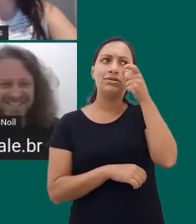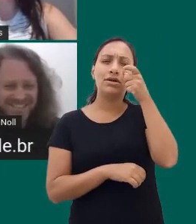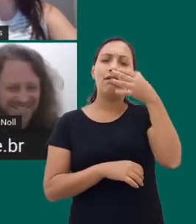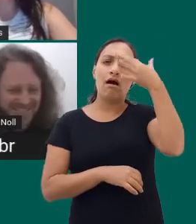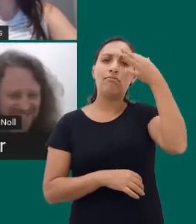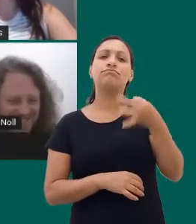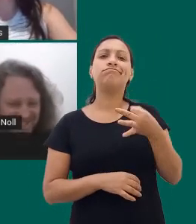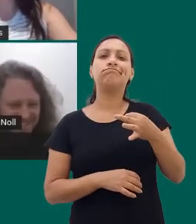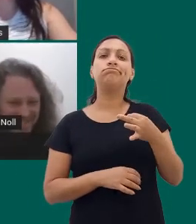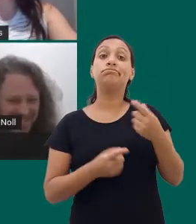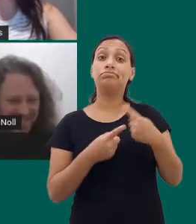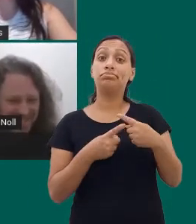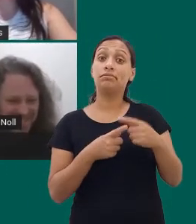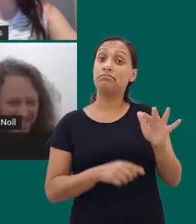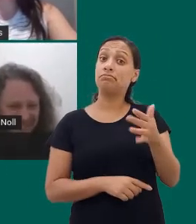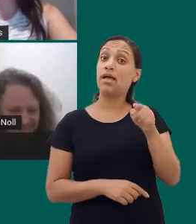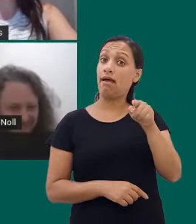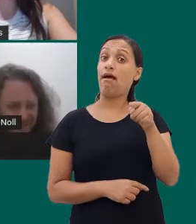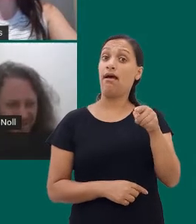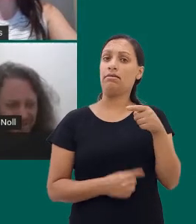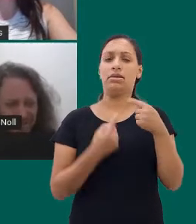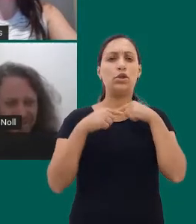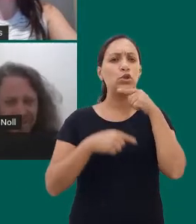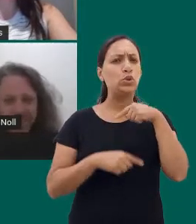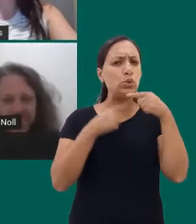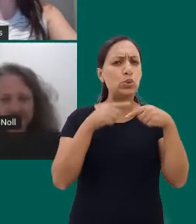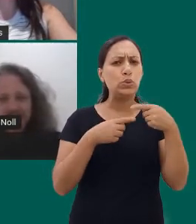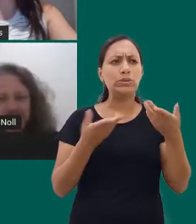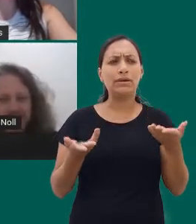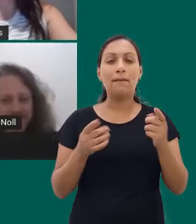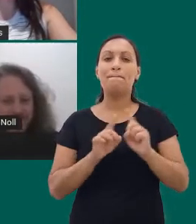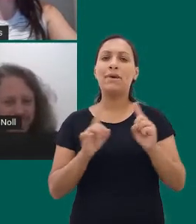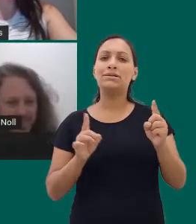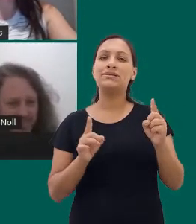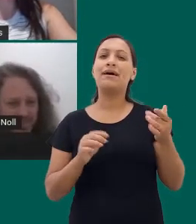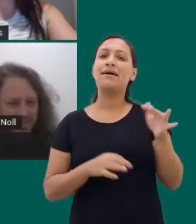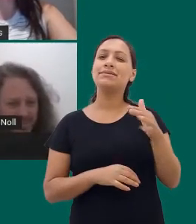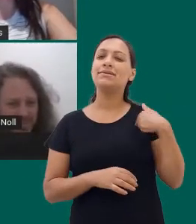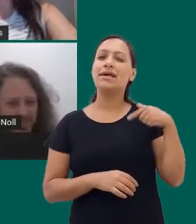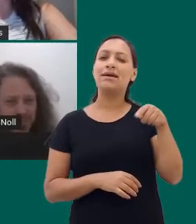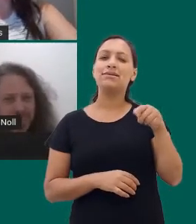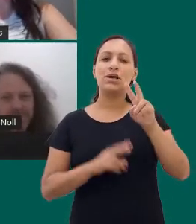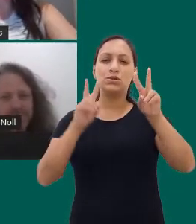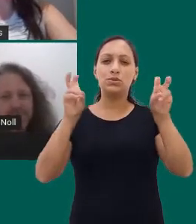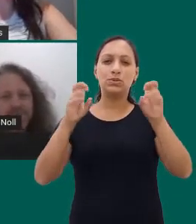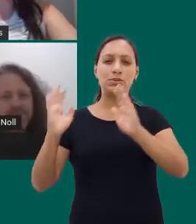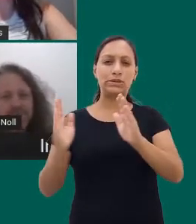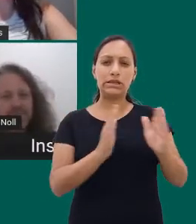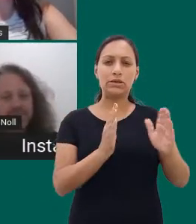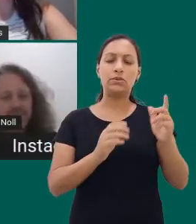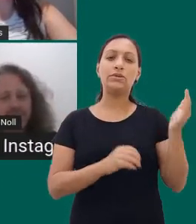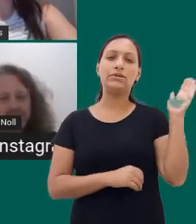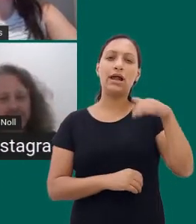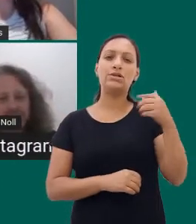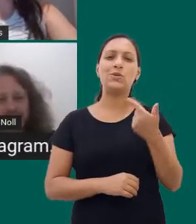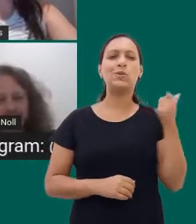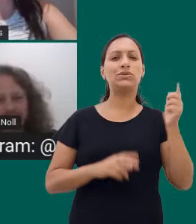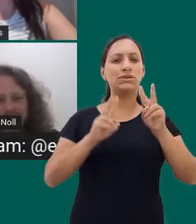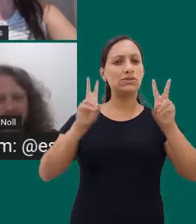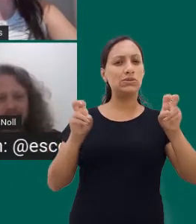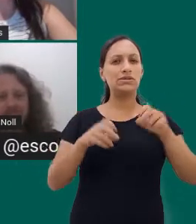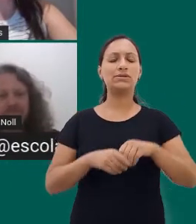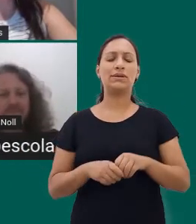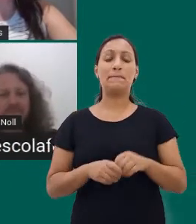né? E essas dúvidas dos ciclos, das residências, trazem outras questões também, né, pessoal? Que nem a gente estava preparando na prévia, nas nossas